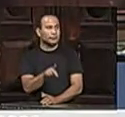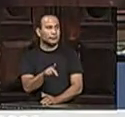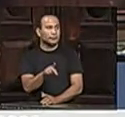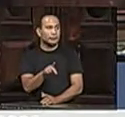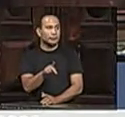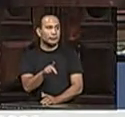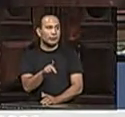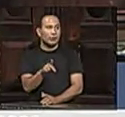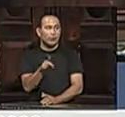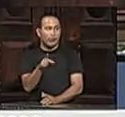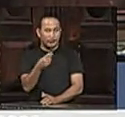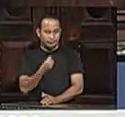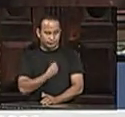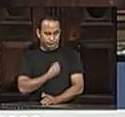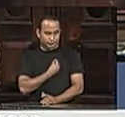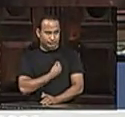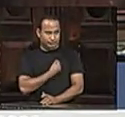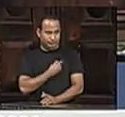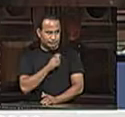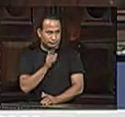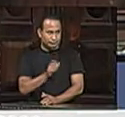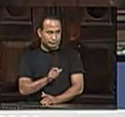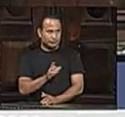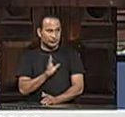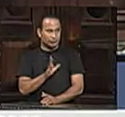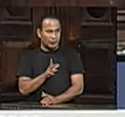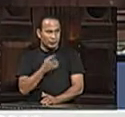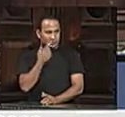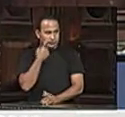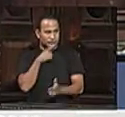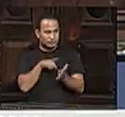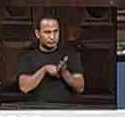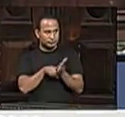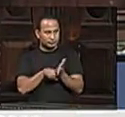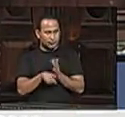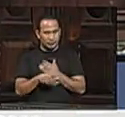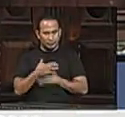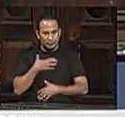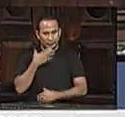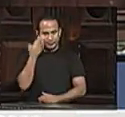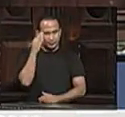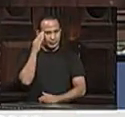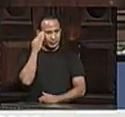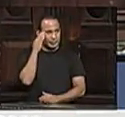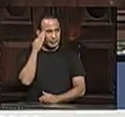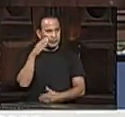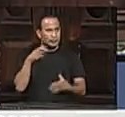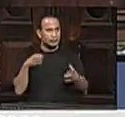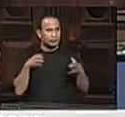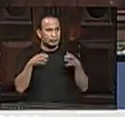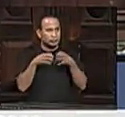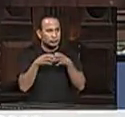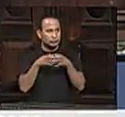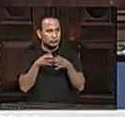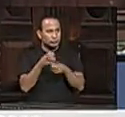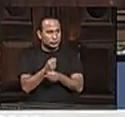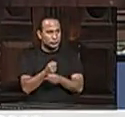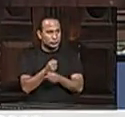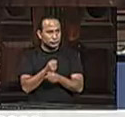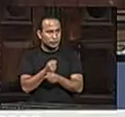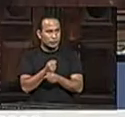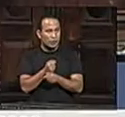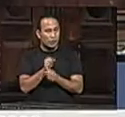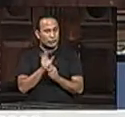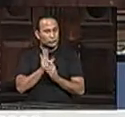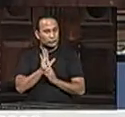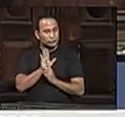é que já protocolei esse meu entendimento ao Tribunal de Contas,